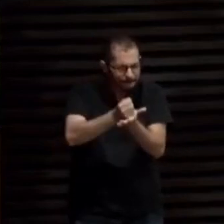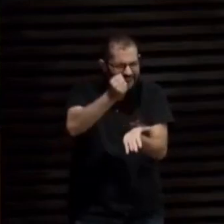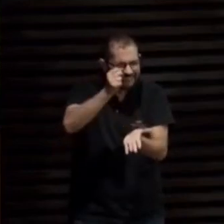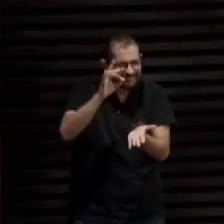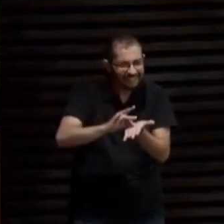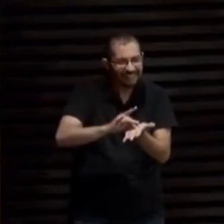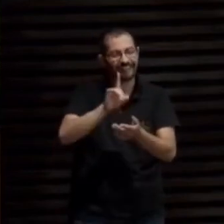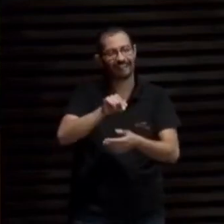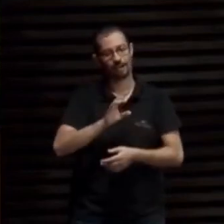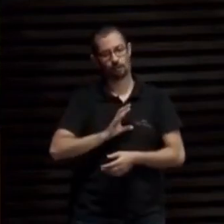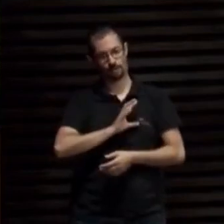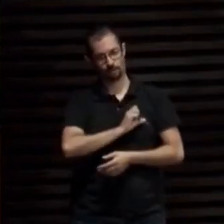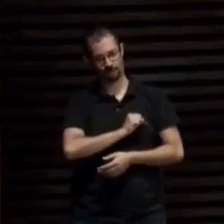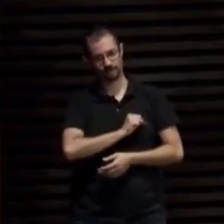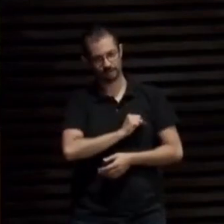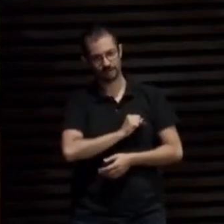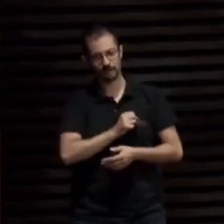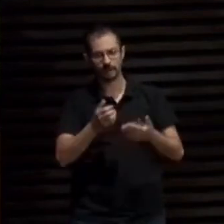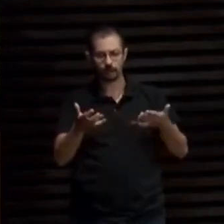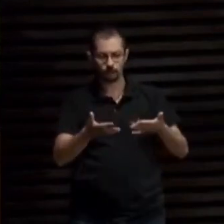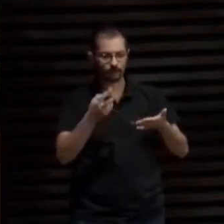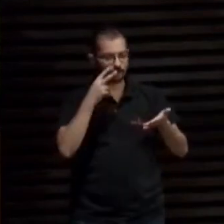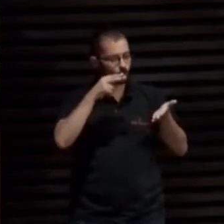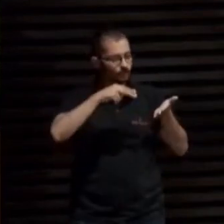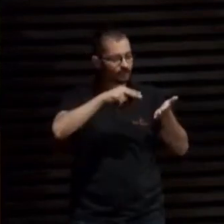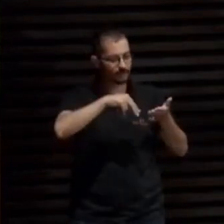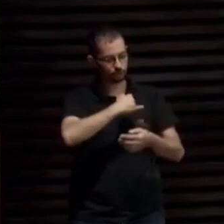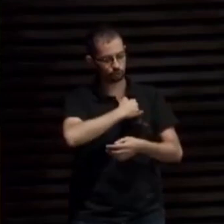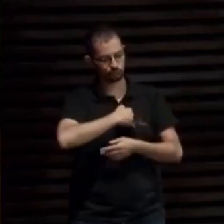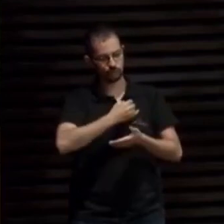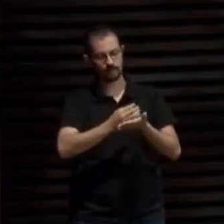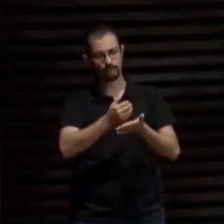Vamos dar uma olhadinha no que Jesus disse em João 13:35.